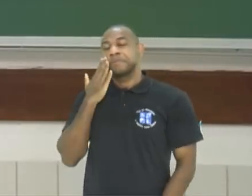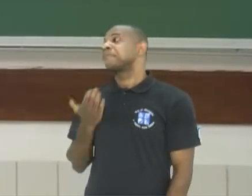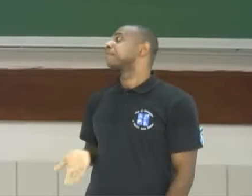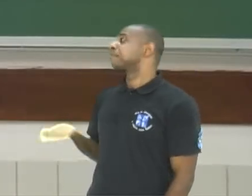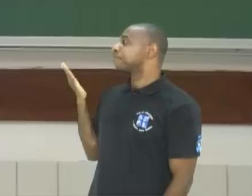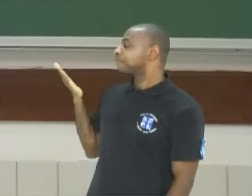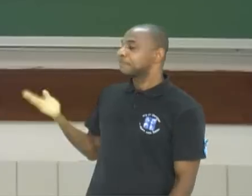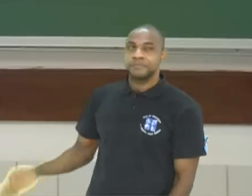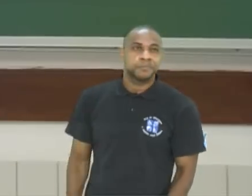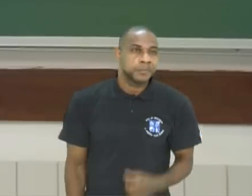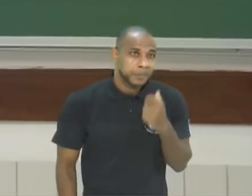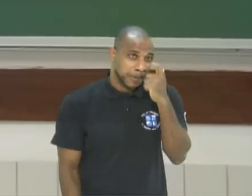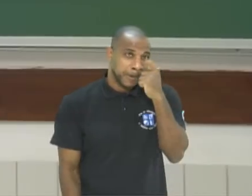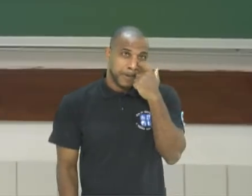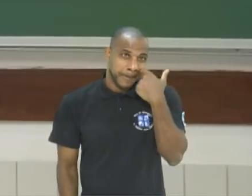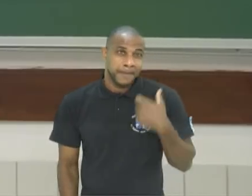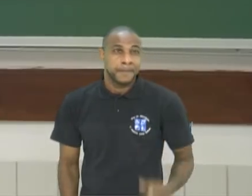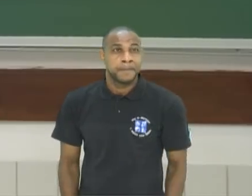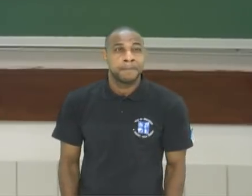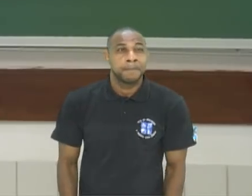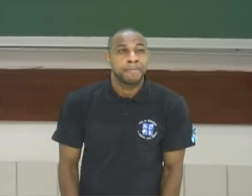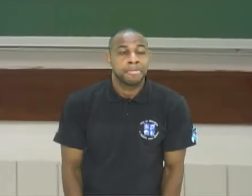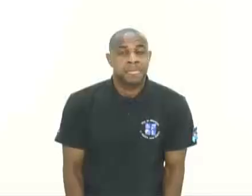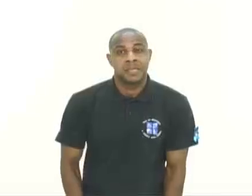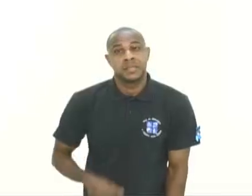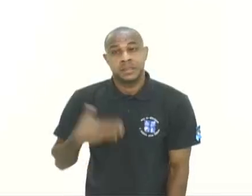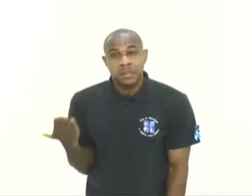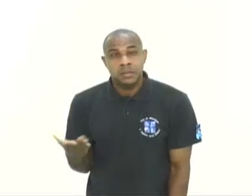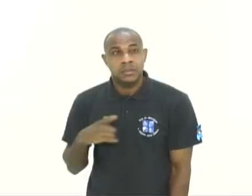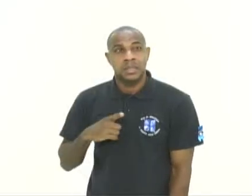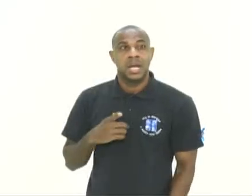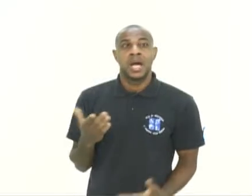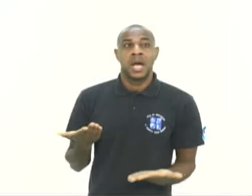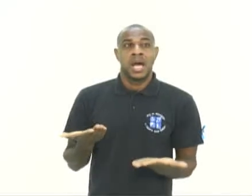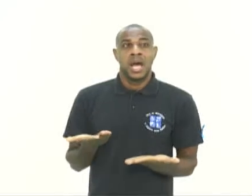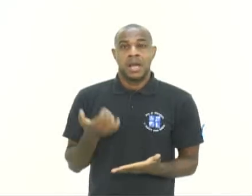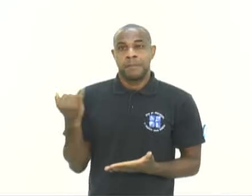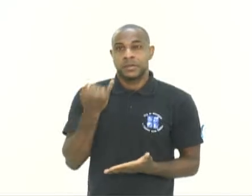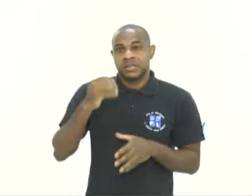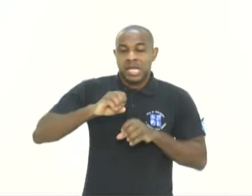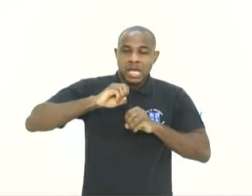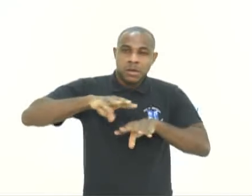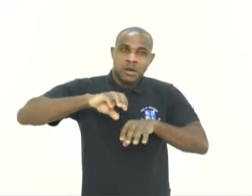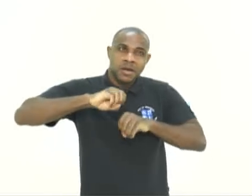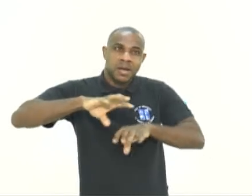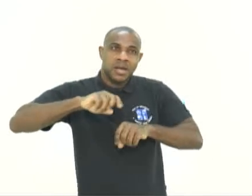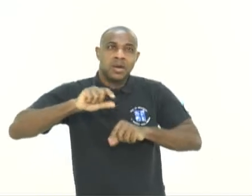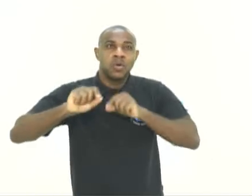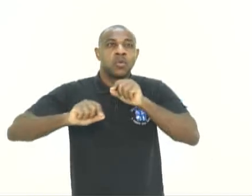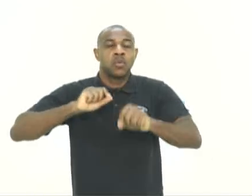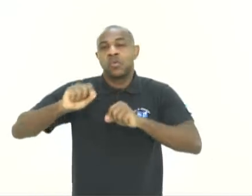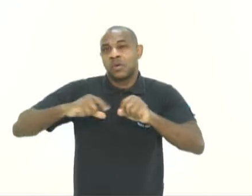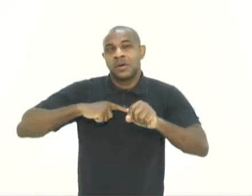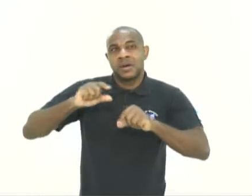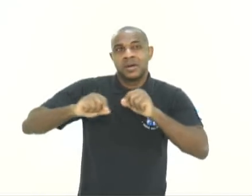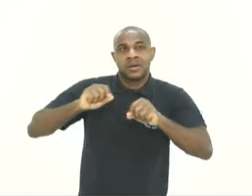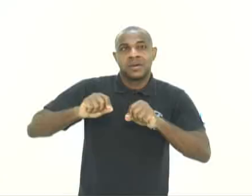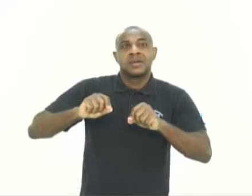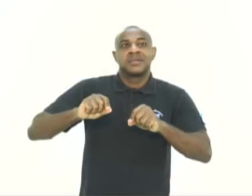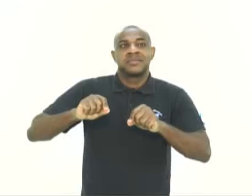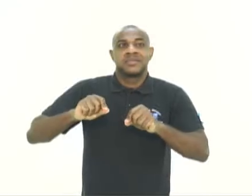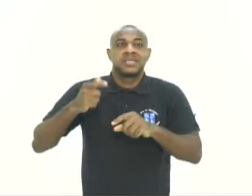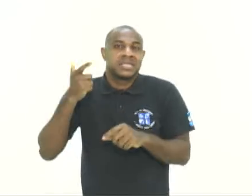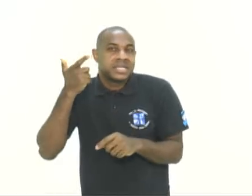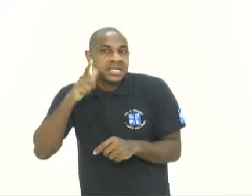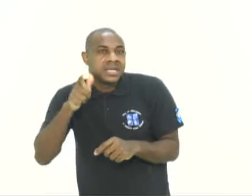com o artigo, nós temos: daí a importância de uma educação que subsidie o cidadão